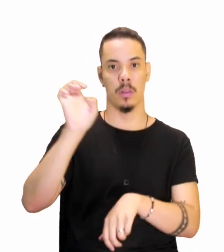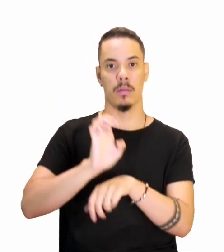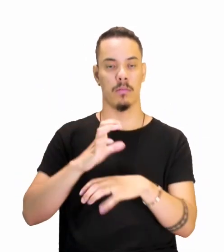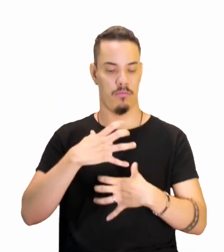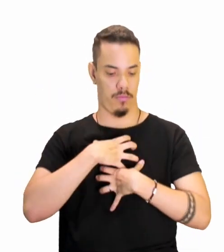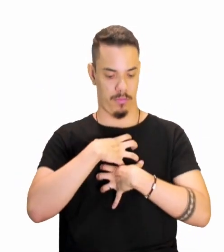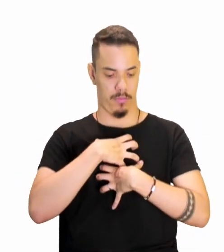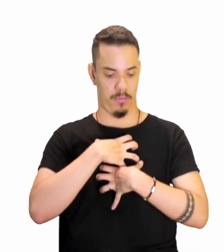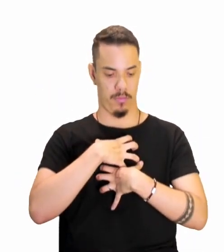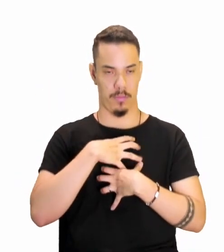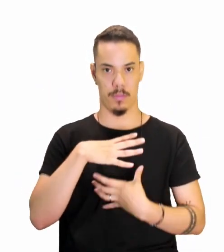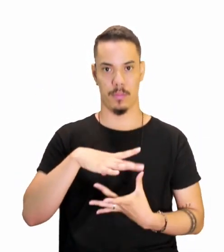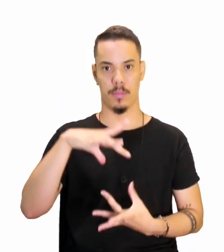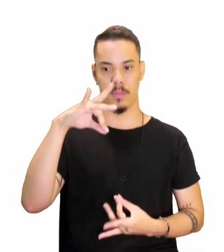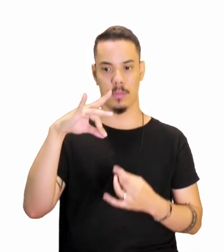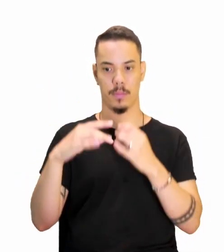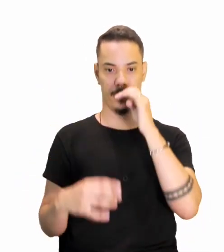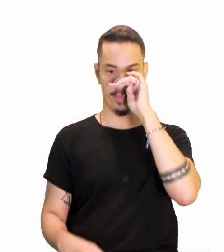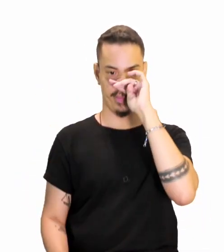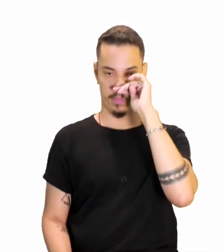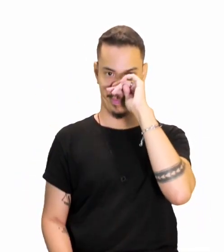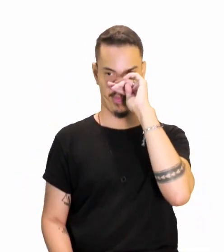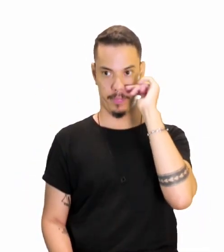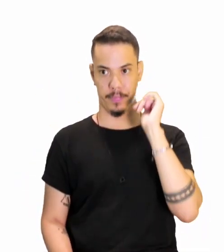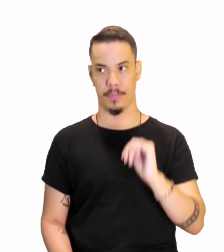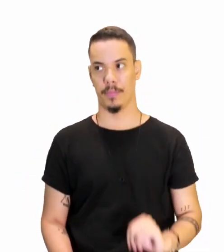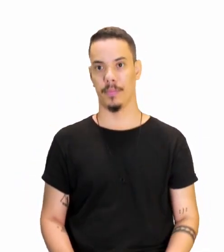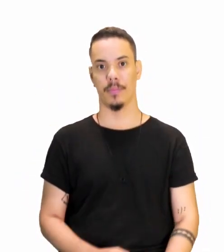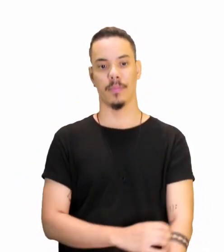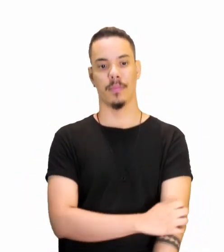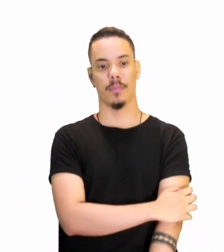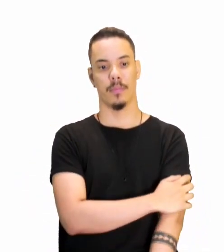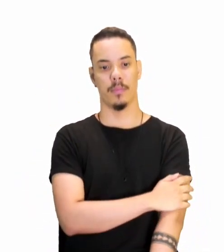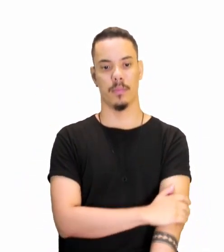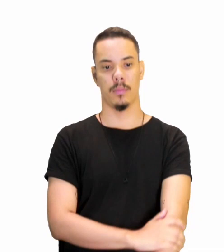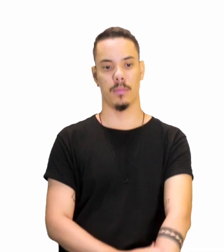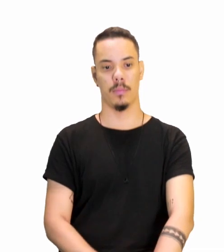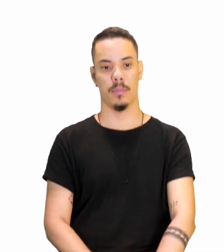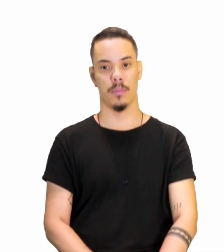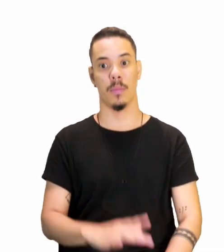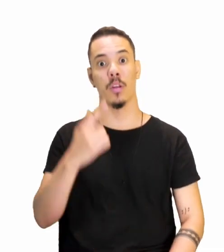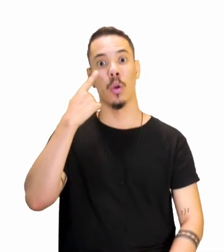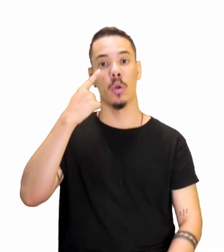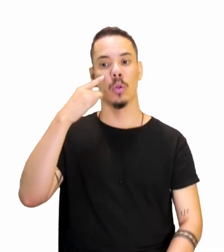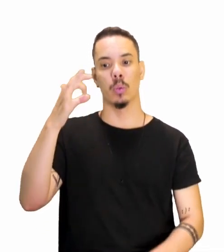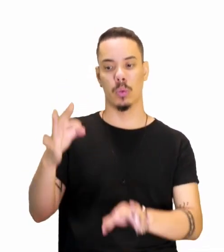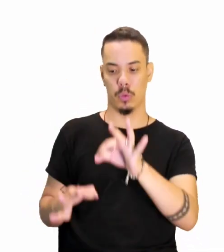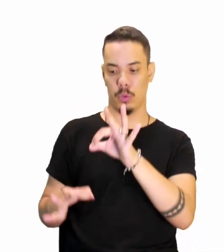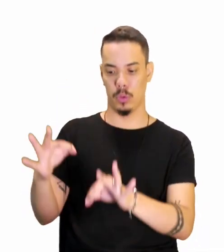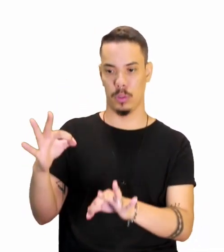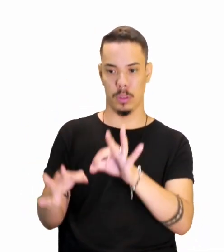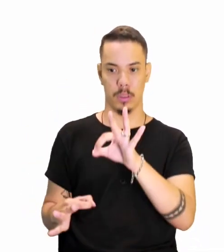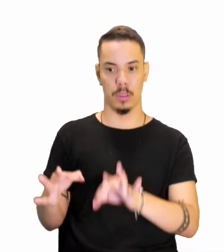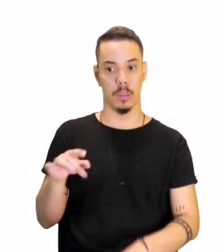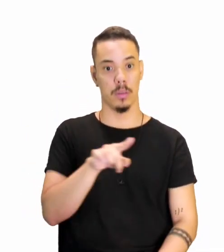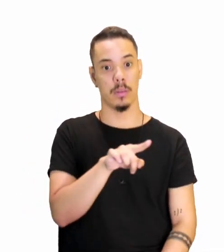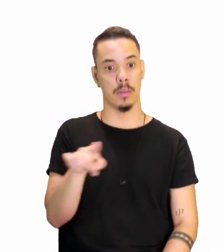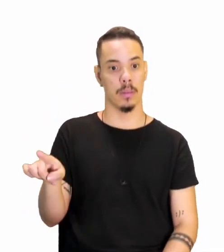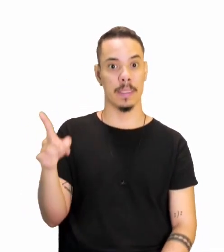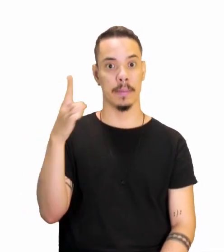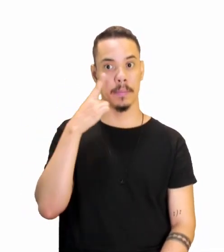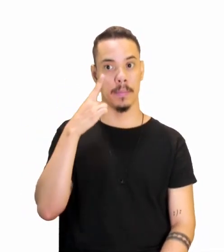estado de espírito. Olha só, justiça. Para você ver justiça